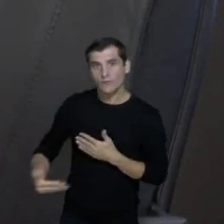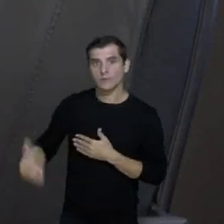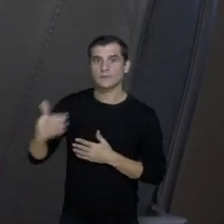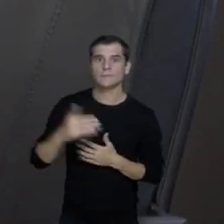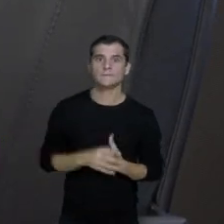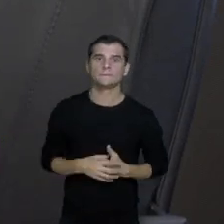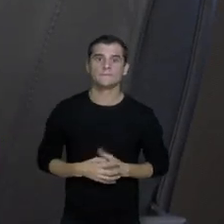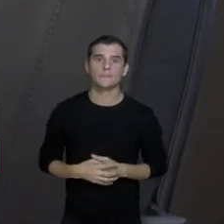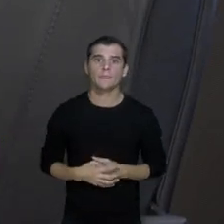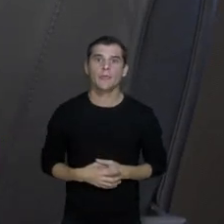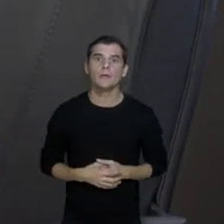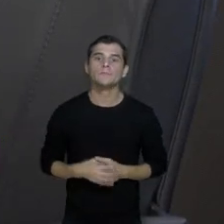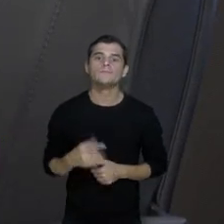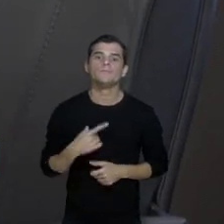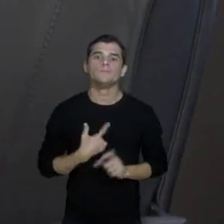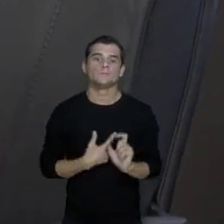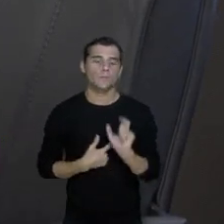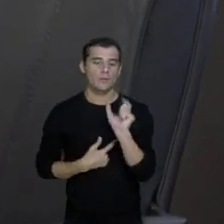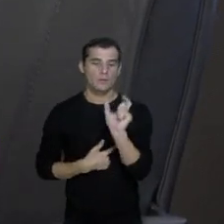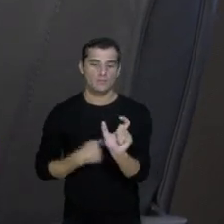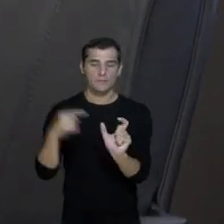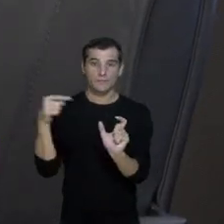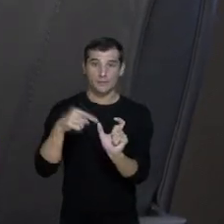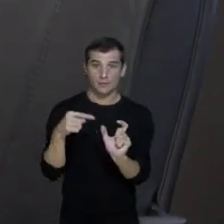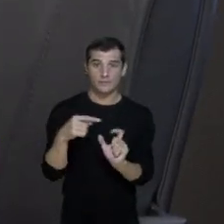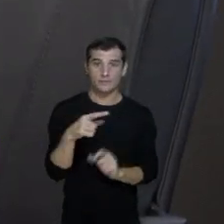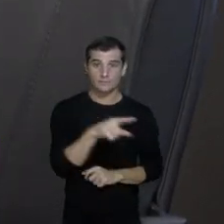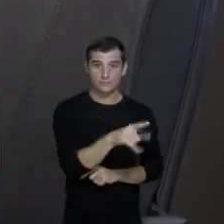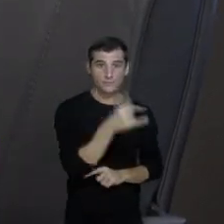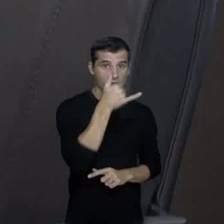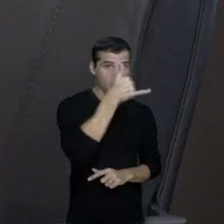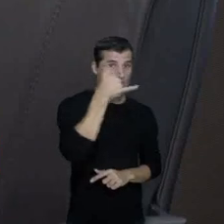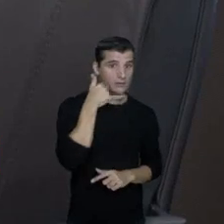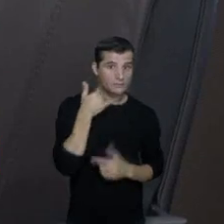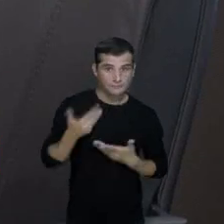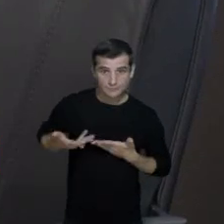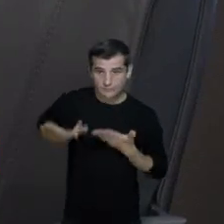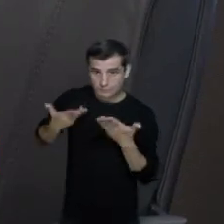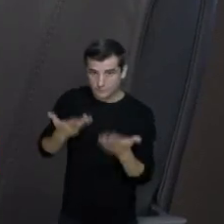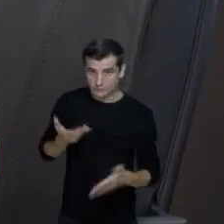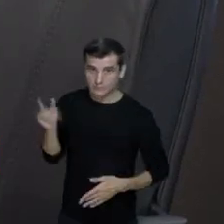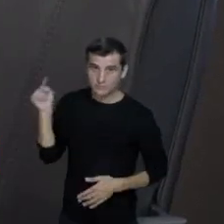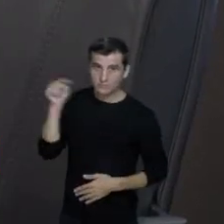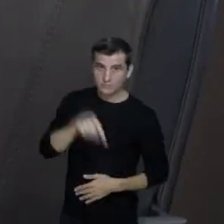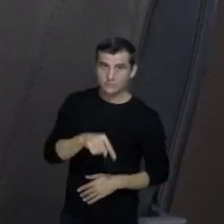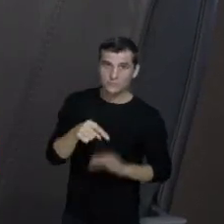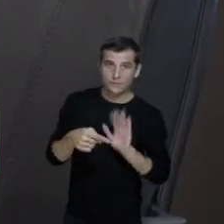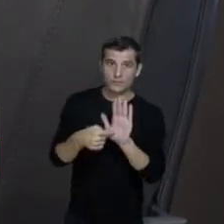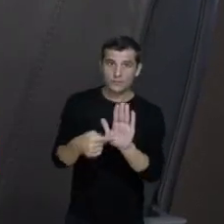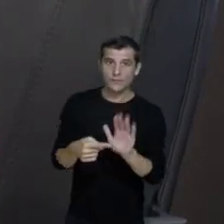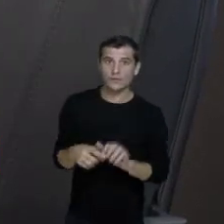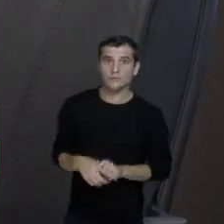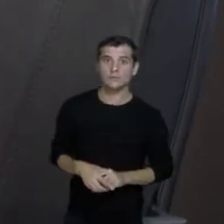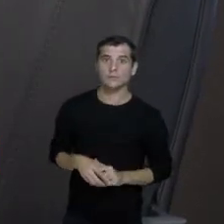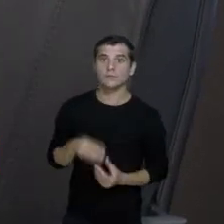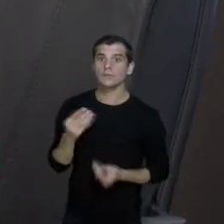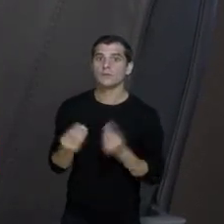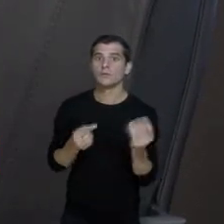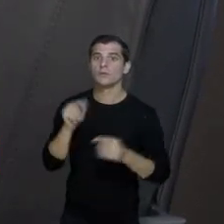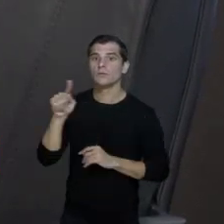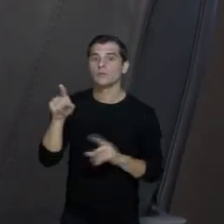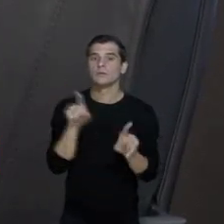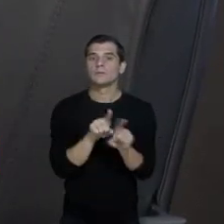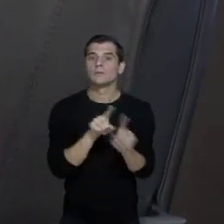Afonso eh quando ele me ligou convidando para fazer a a ilustração o logotipo do do